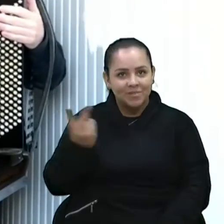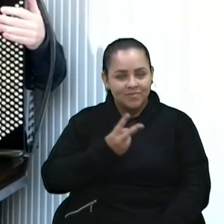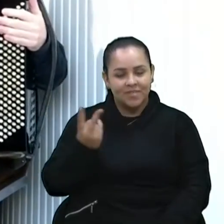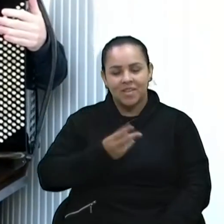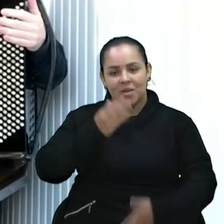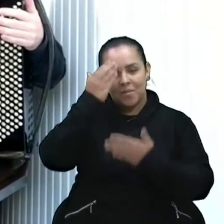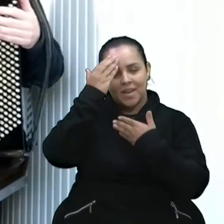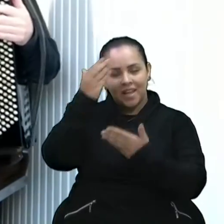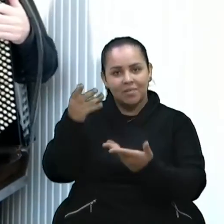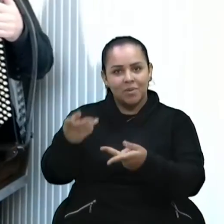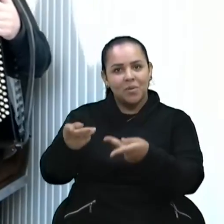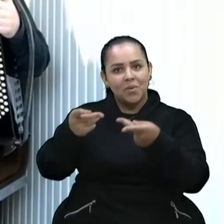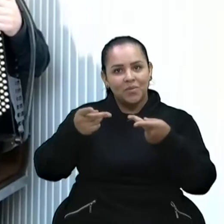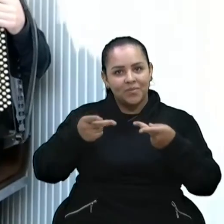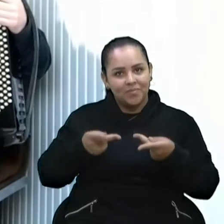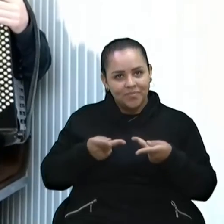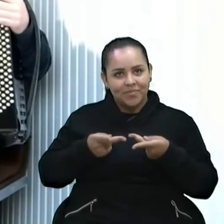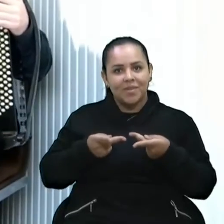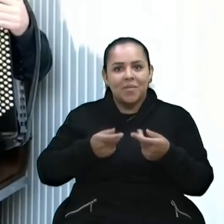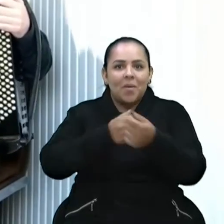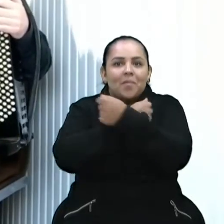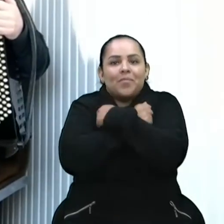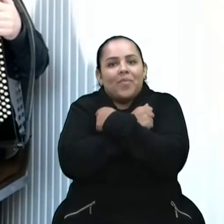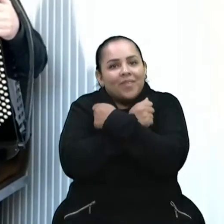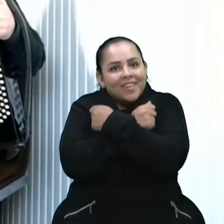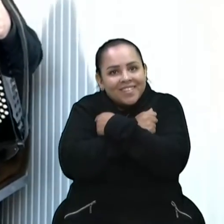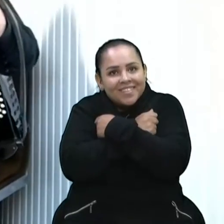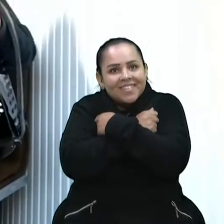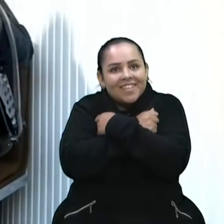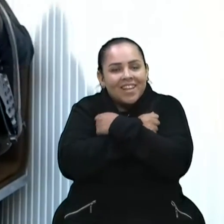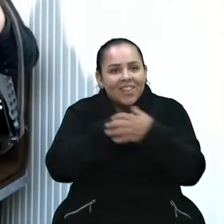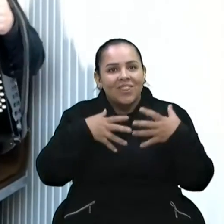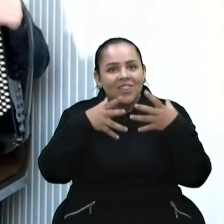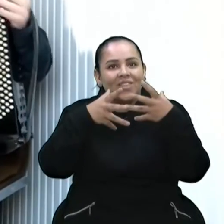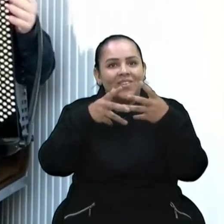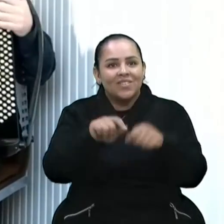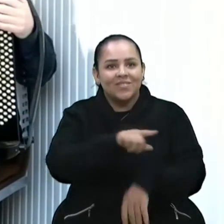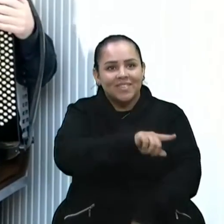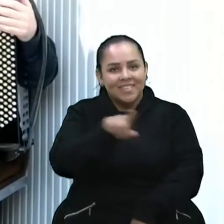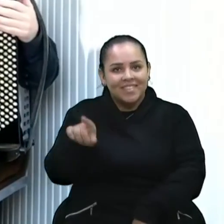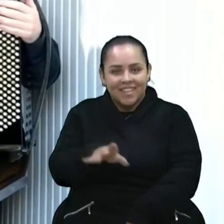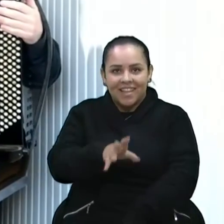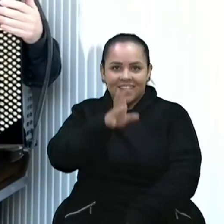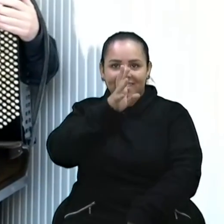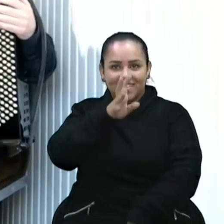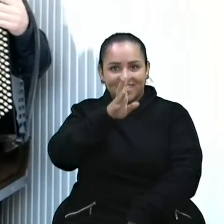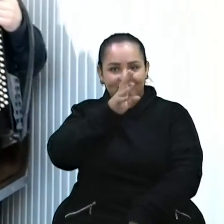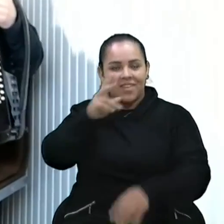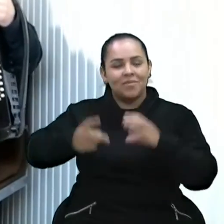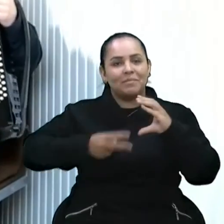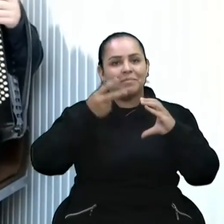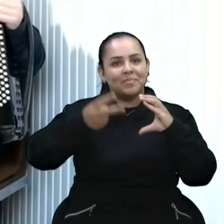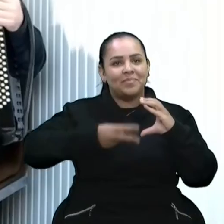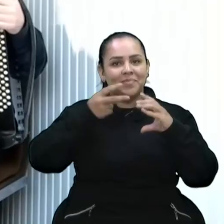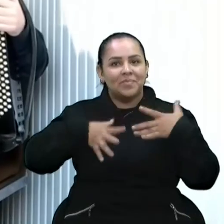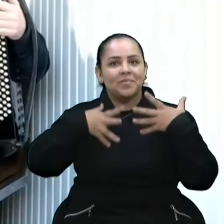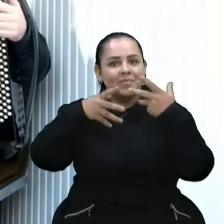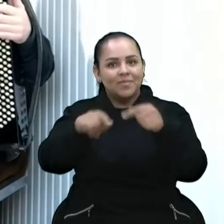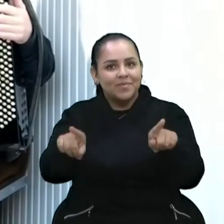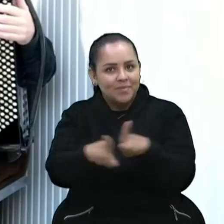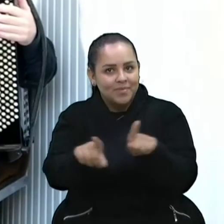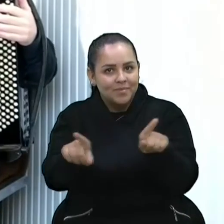pelo convite. Deixamos um abraço aí a todos os telespectadores da TV Câmara e a todos também